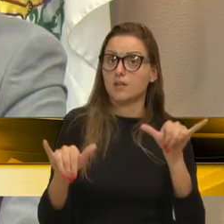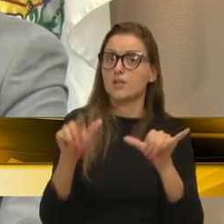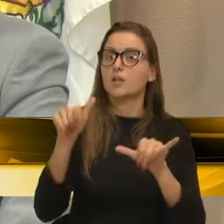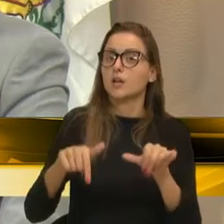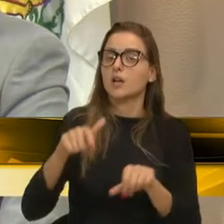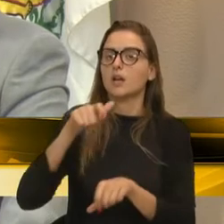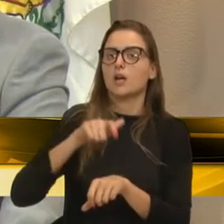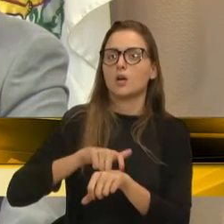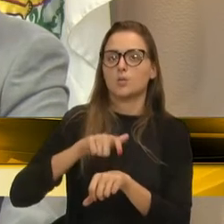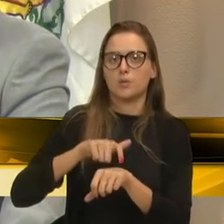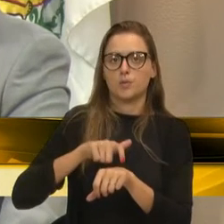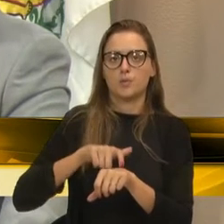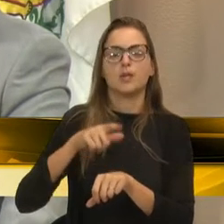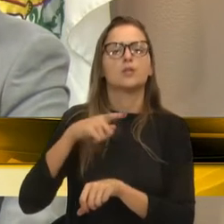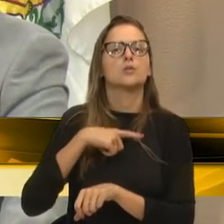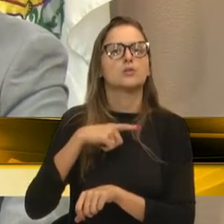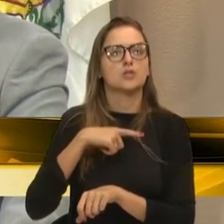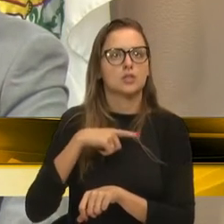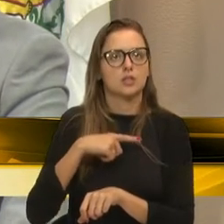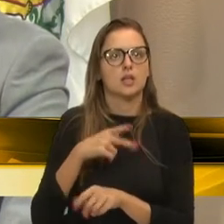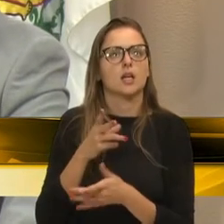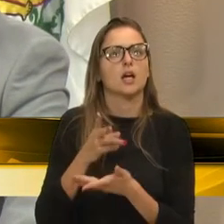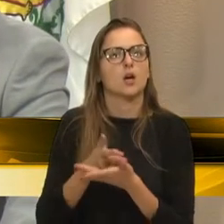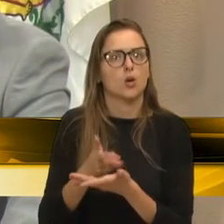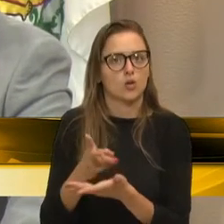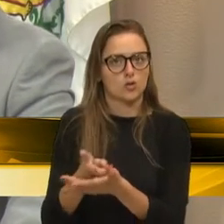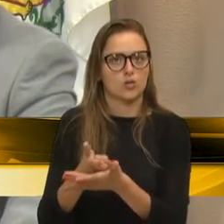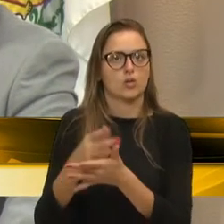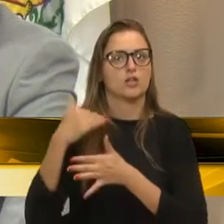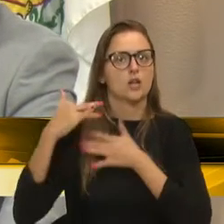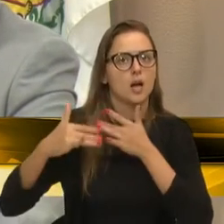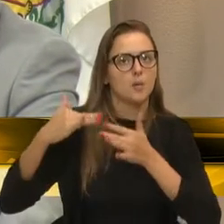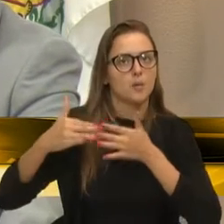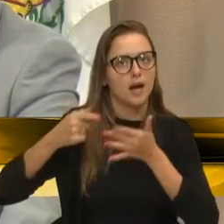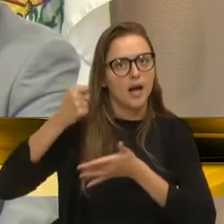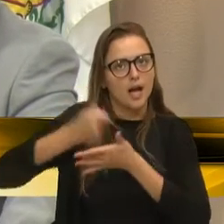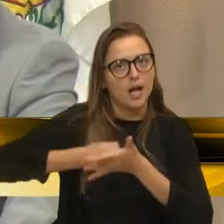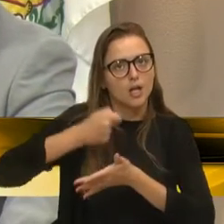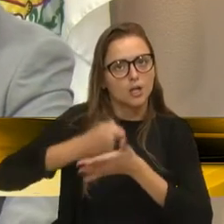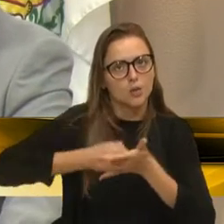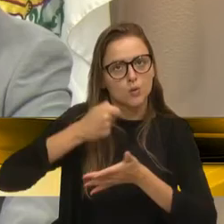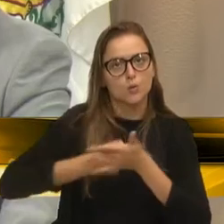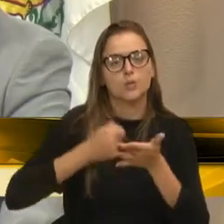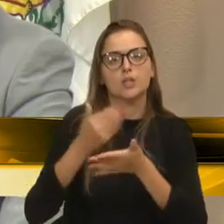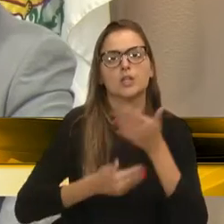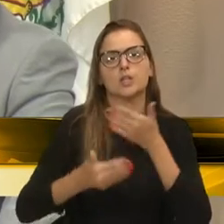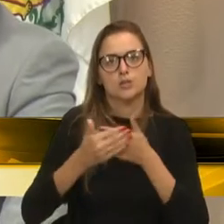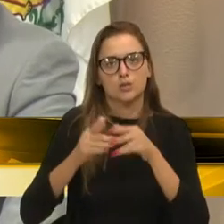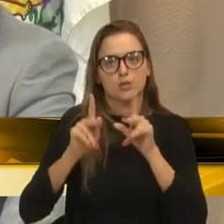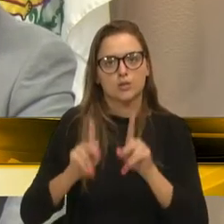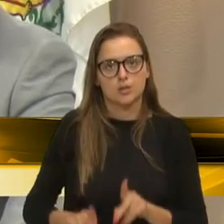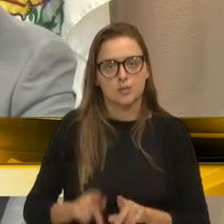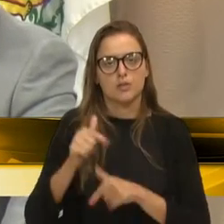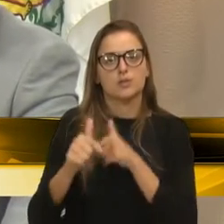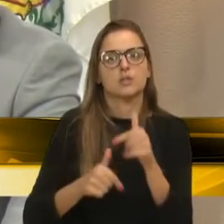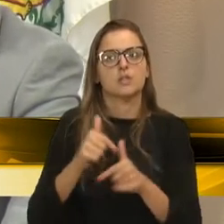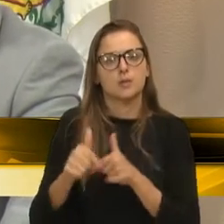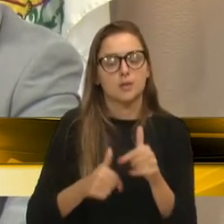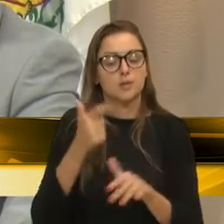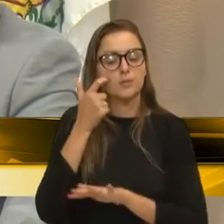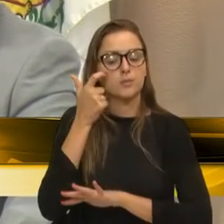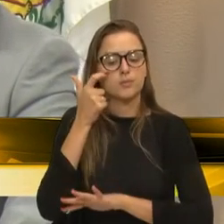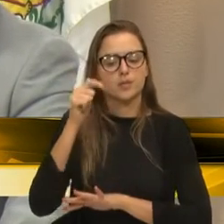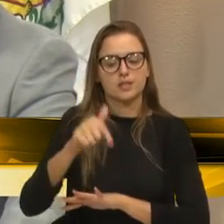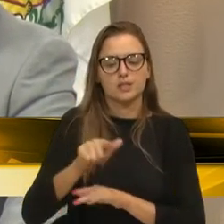momento de aumentar e manter a mobilização de todos os entes que estão trabalhando, pensando em Caxias do